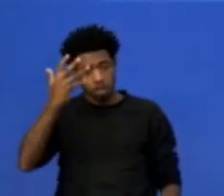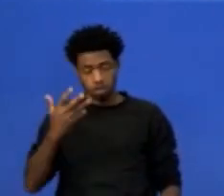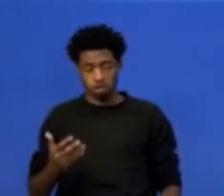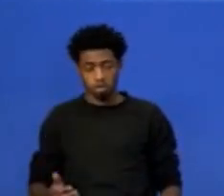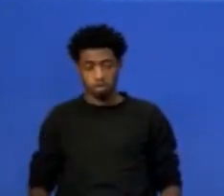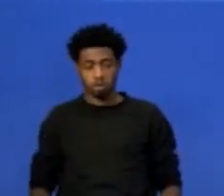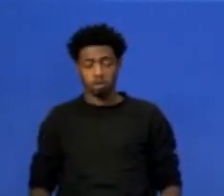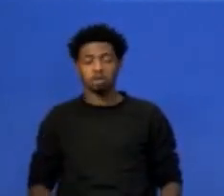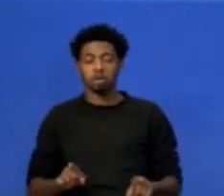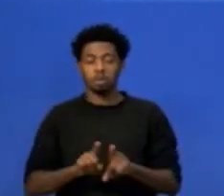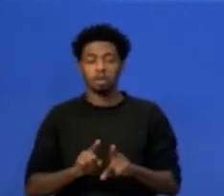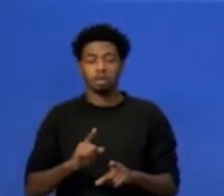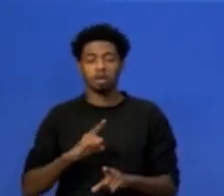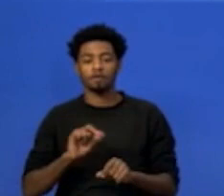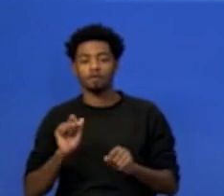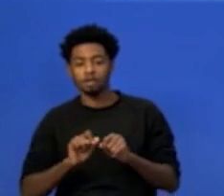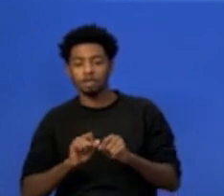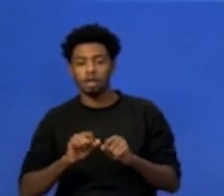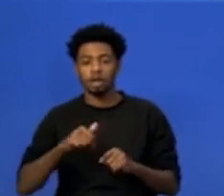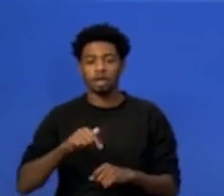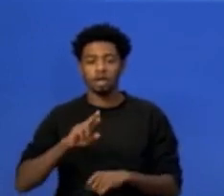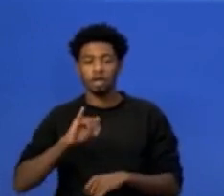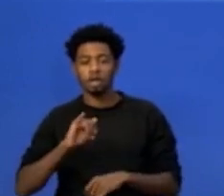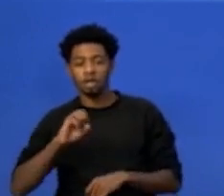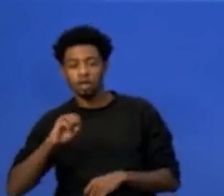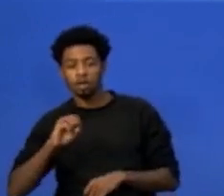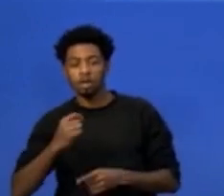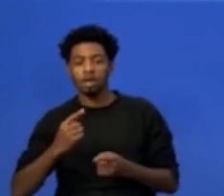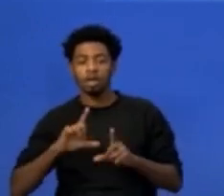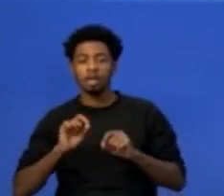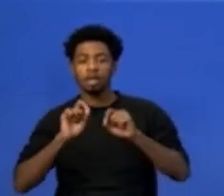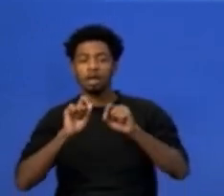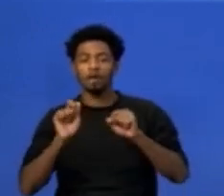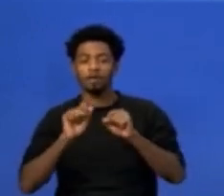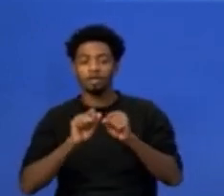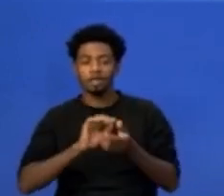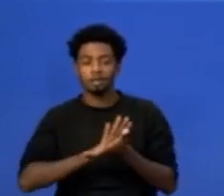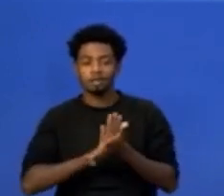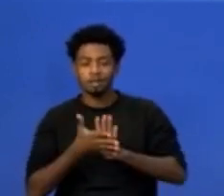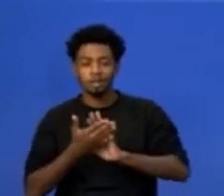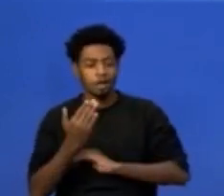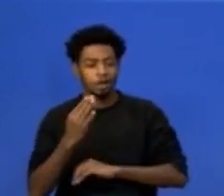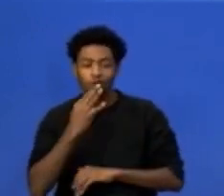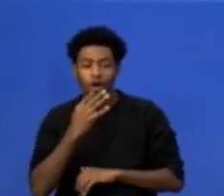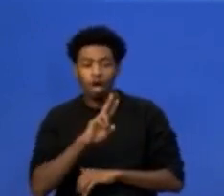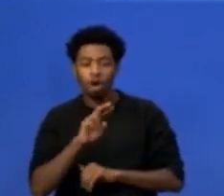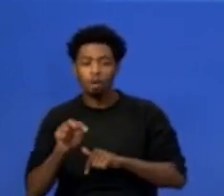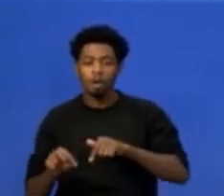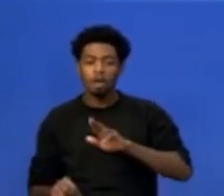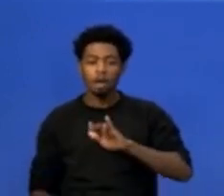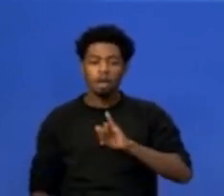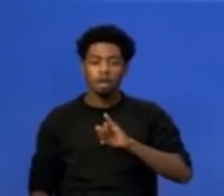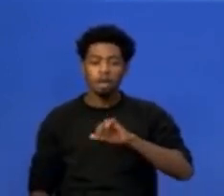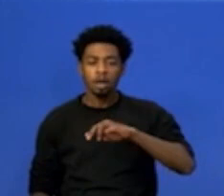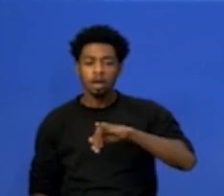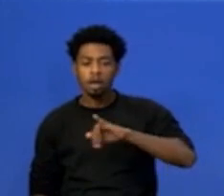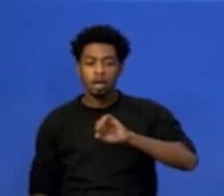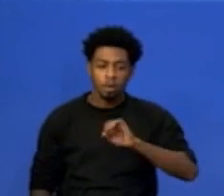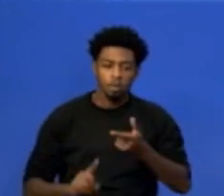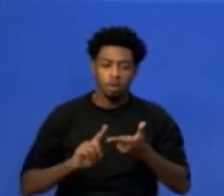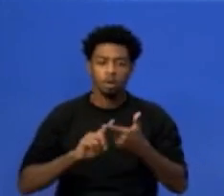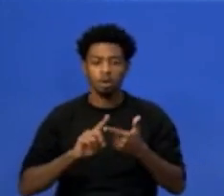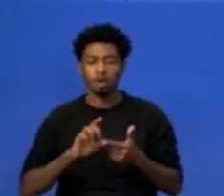quimioterapia, radioterapia, hemodiálise, todos eles têm atendimento obrigatório. Então, todas